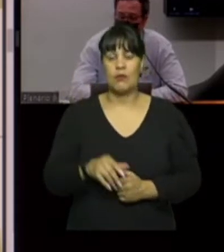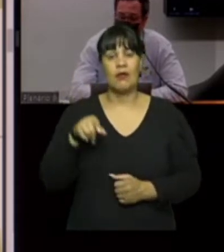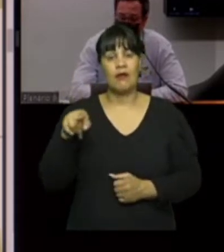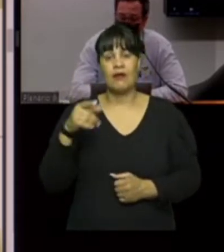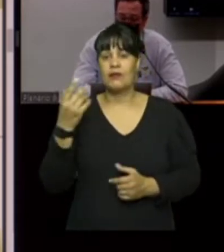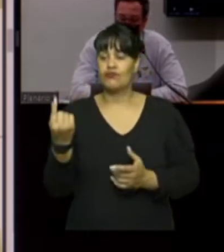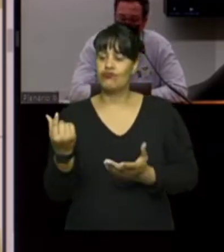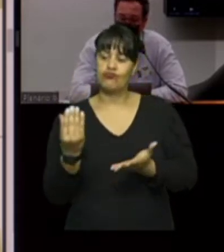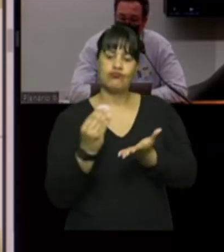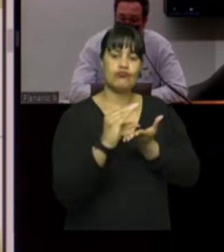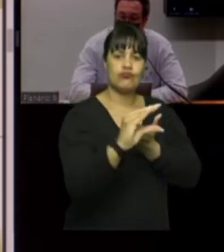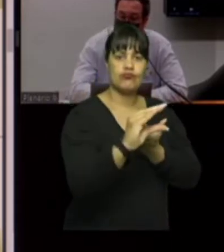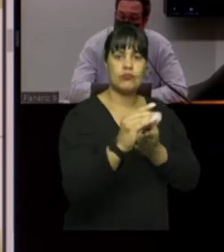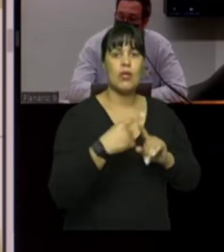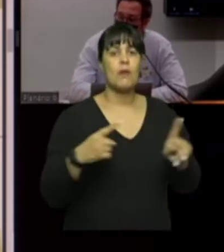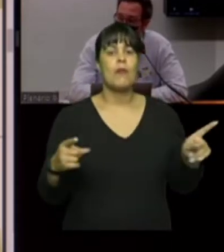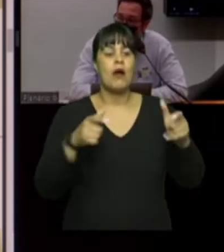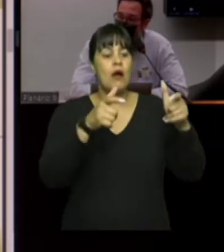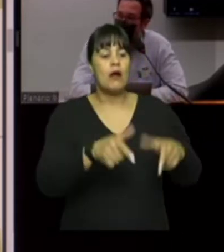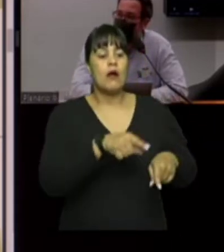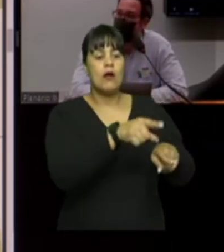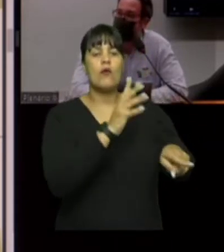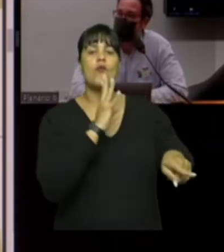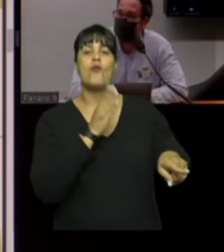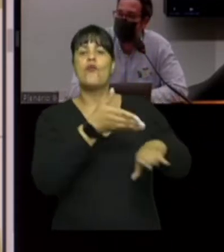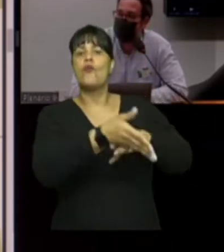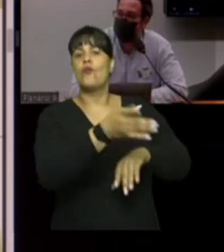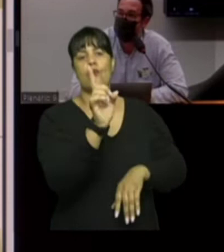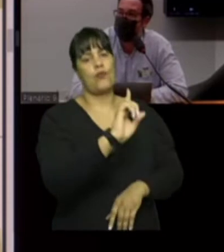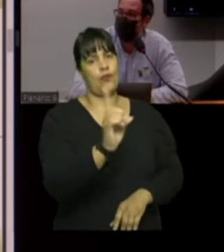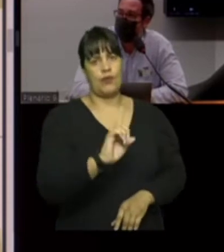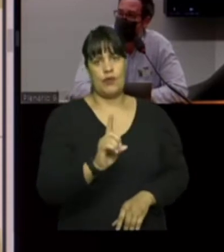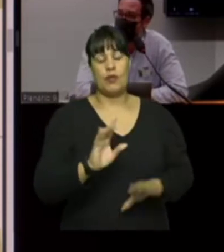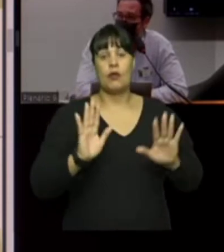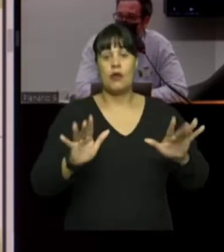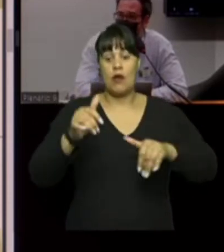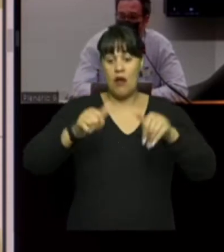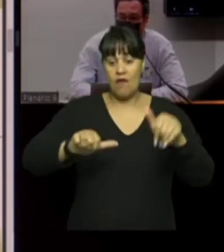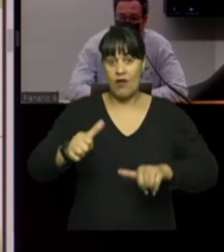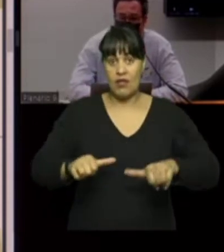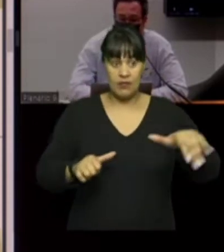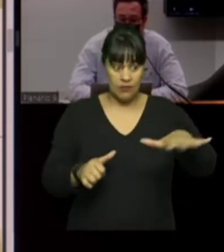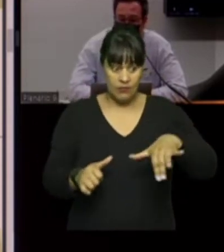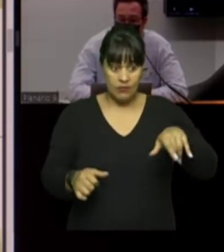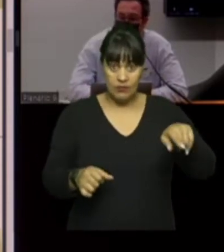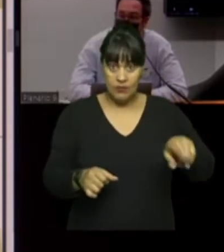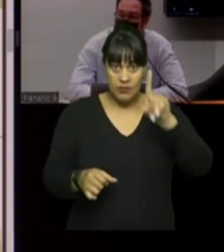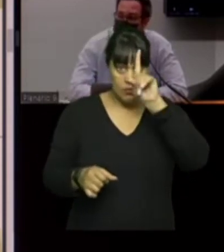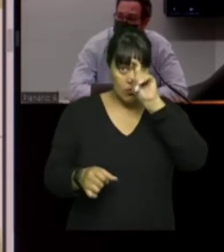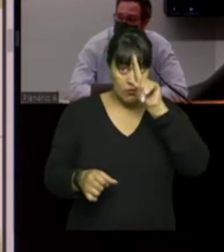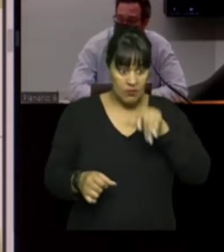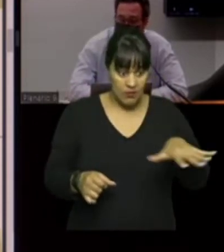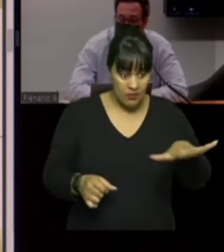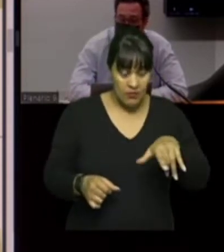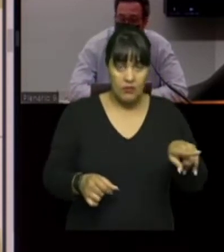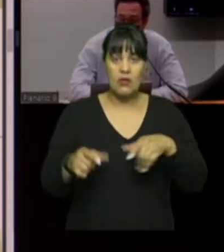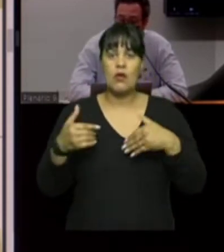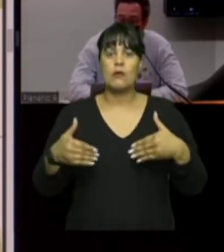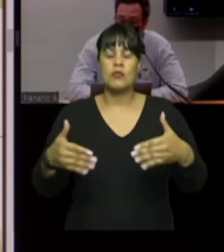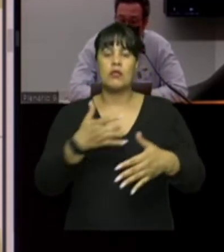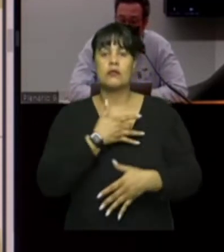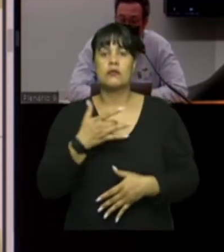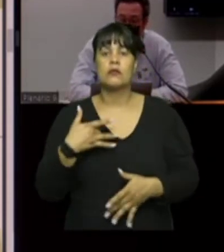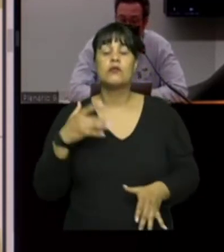financiar. E, mesmo sem a realização do PNASH, que faz a avaliação dessas instituições, o Ministério da Saúde resolve,